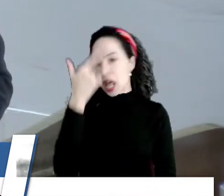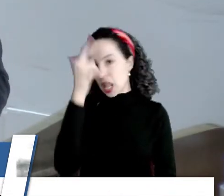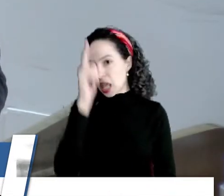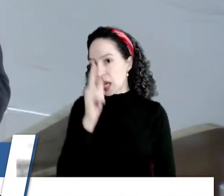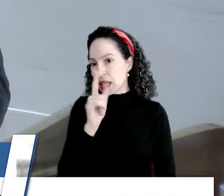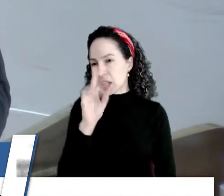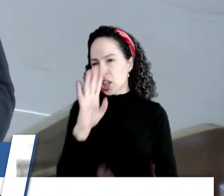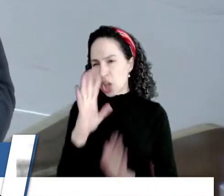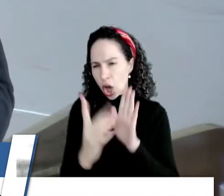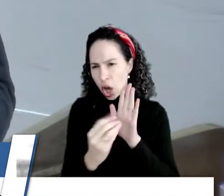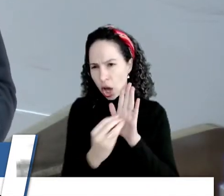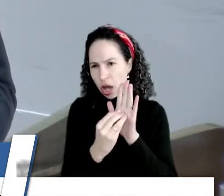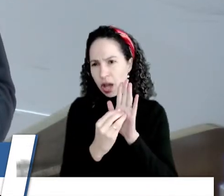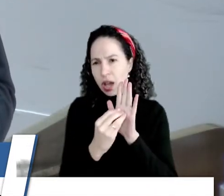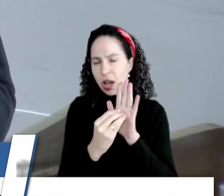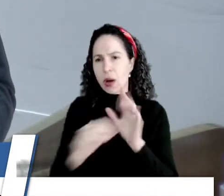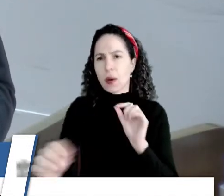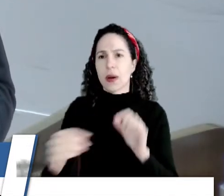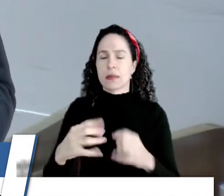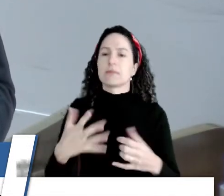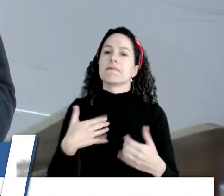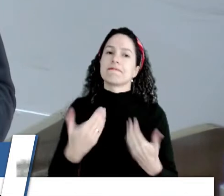de trabalhar ao seu lado